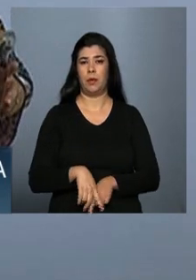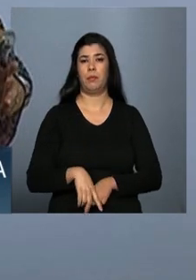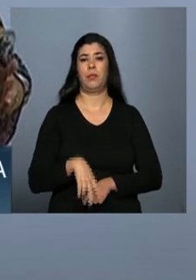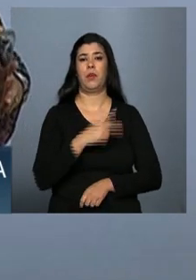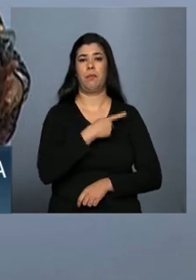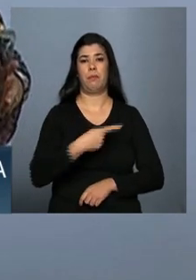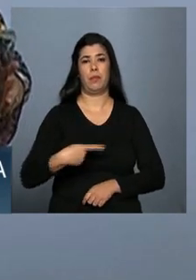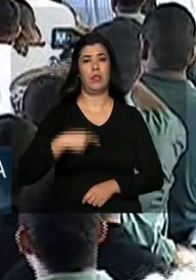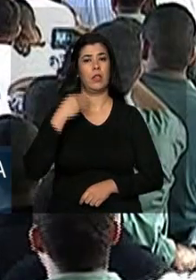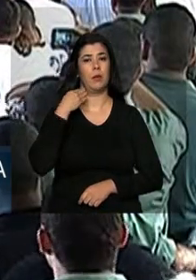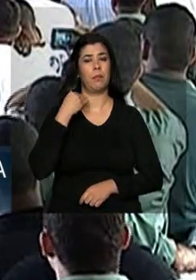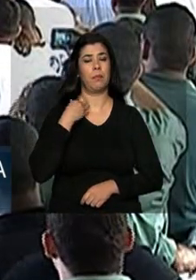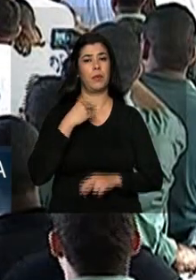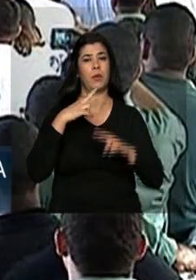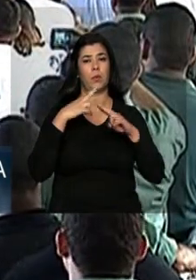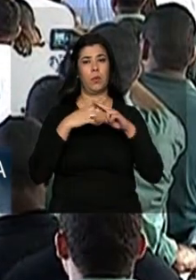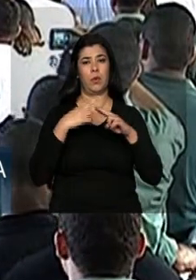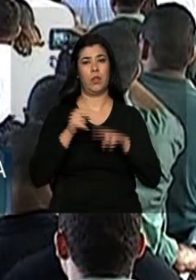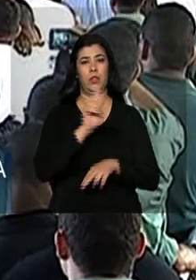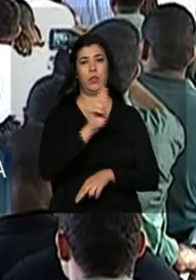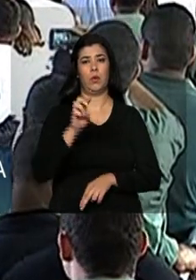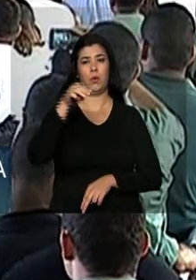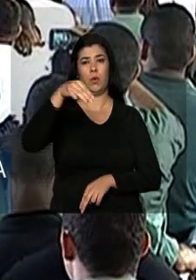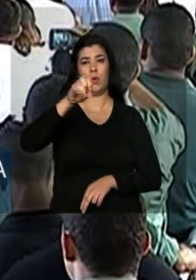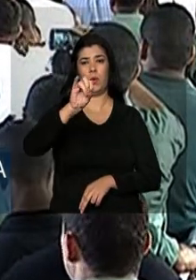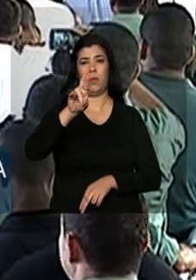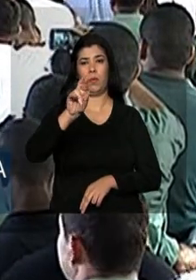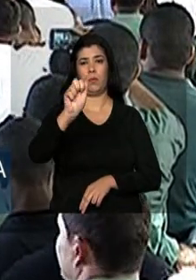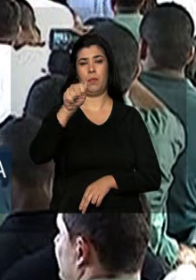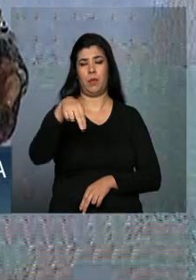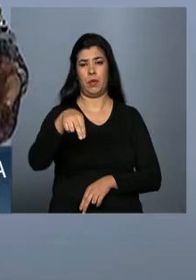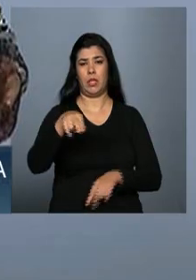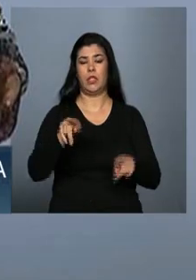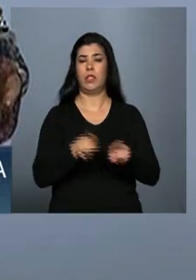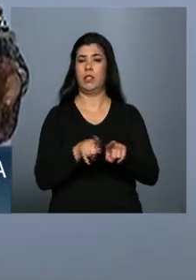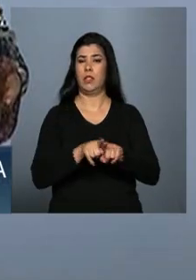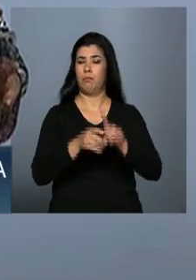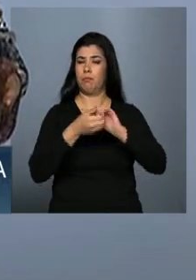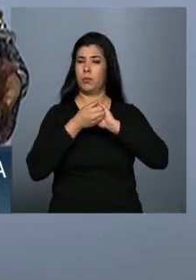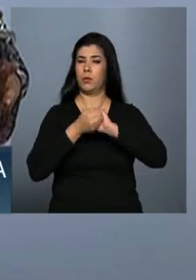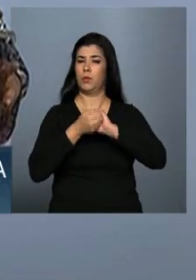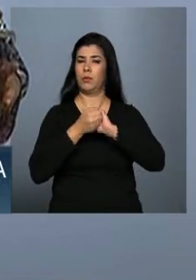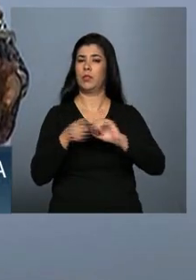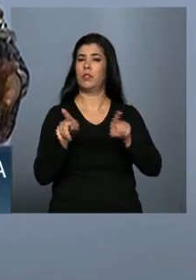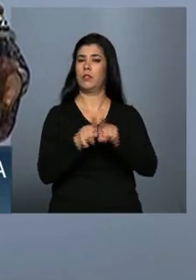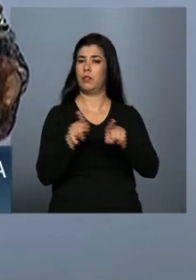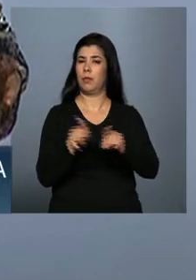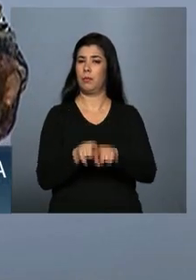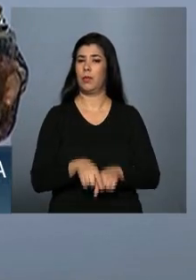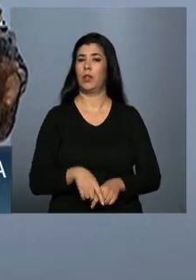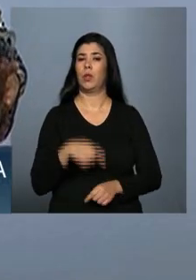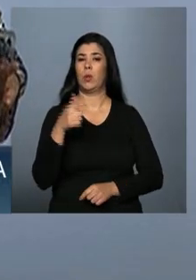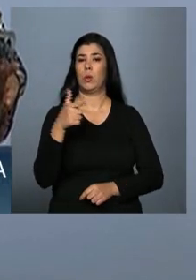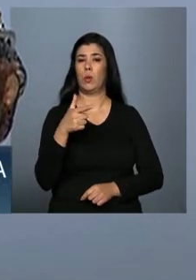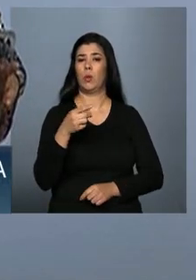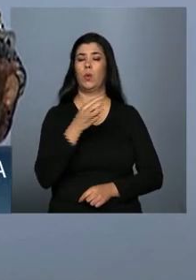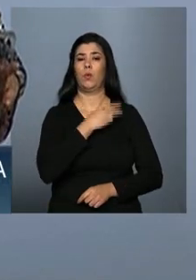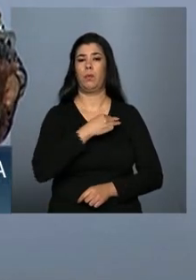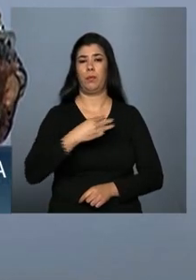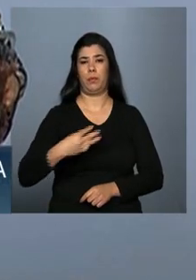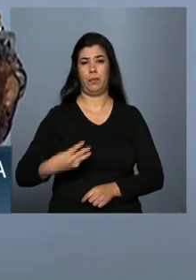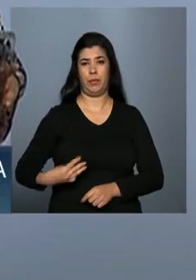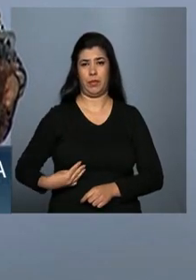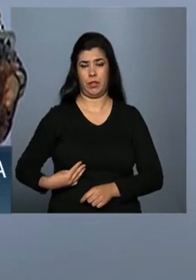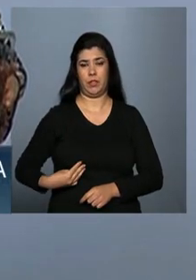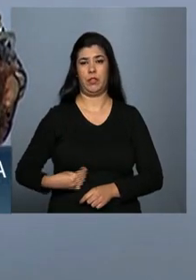da Caixa. Mas antes eu quero cumprimentar dois ministros, o ministro Gilberto